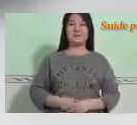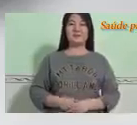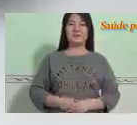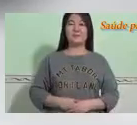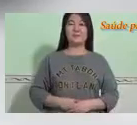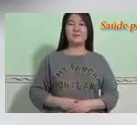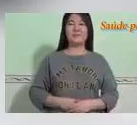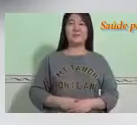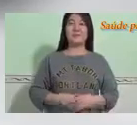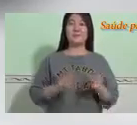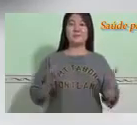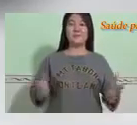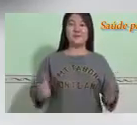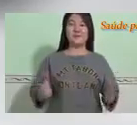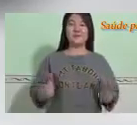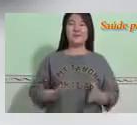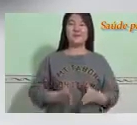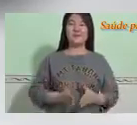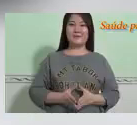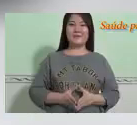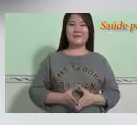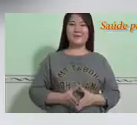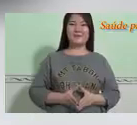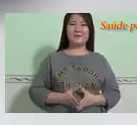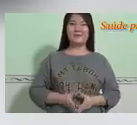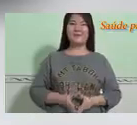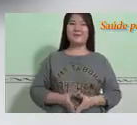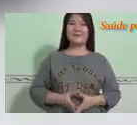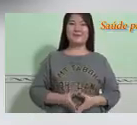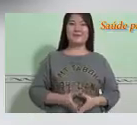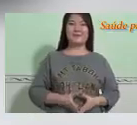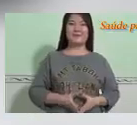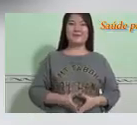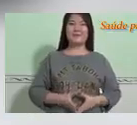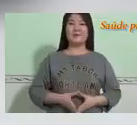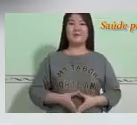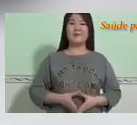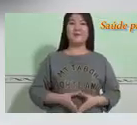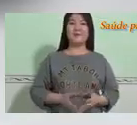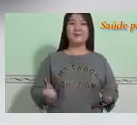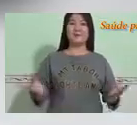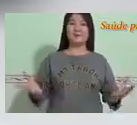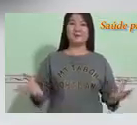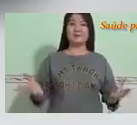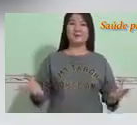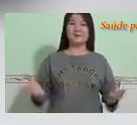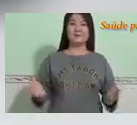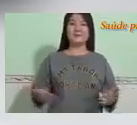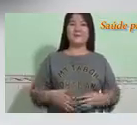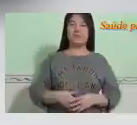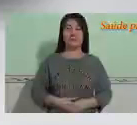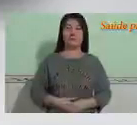a 18 anos, vírgula, que indica se o peso atual está acima, abaixo ou dentro do normal, vírgula, ajudando a identificar